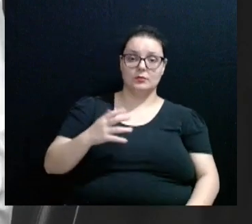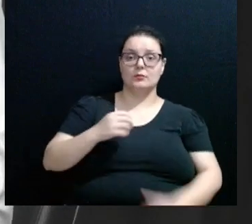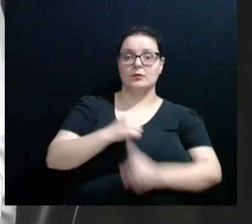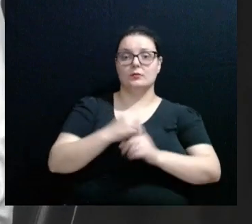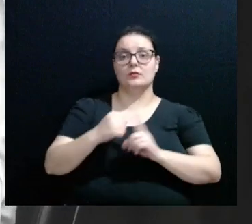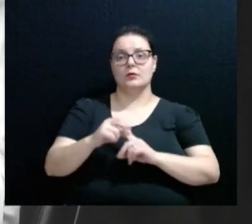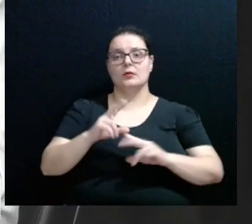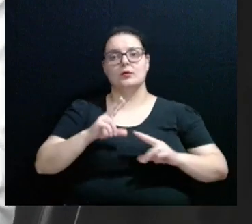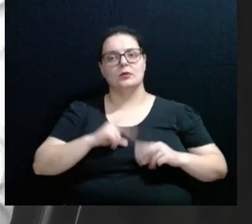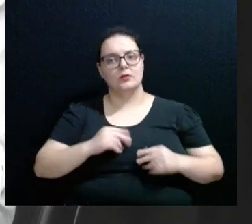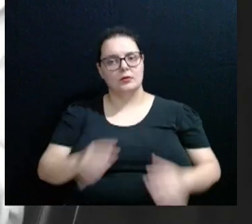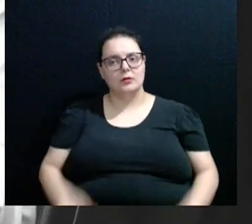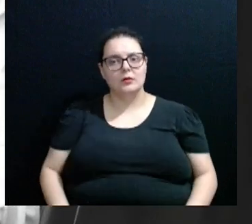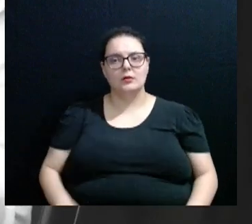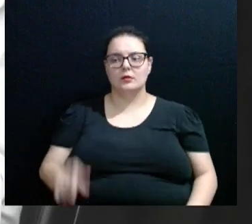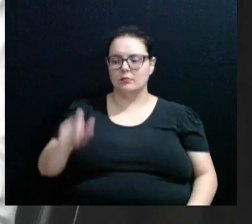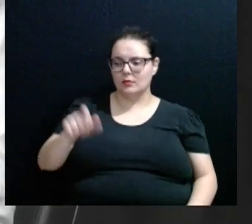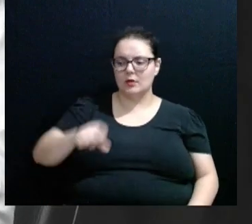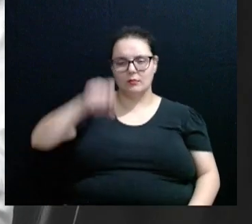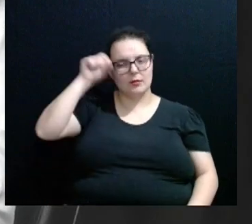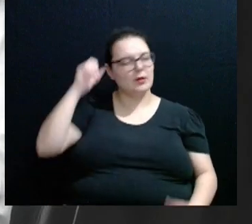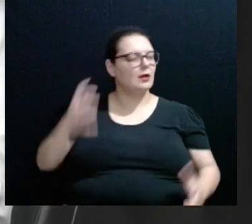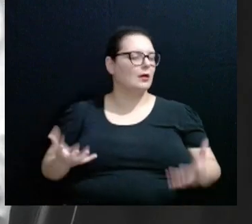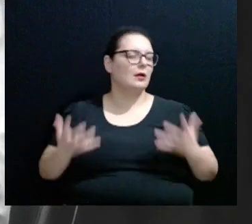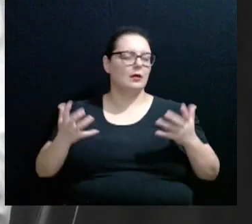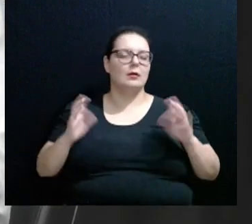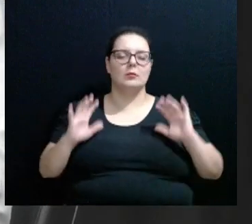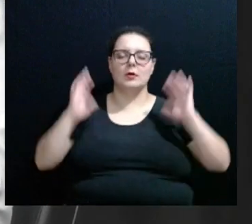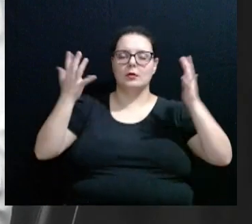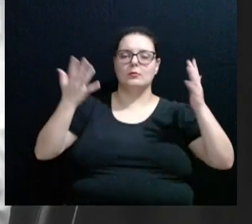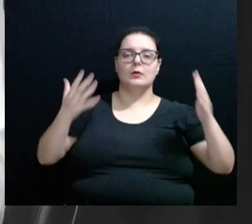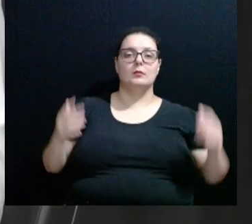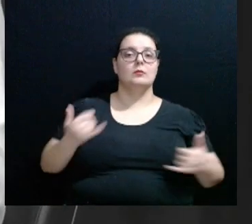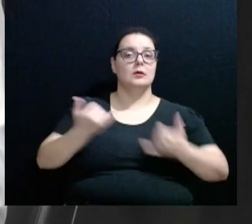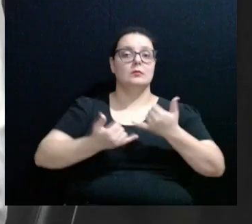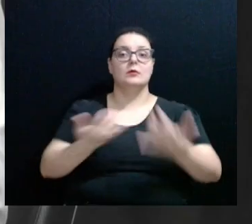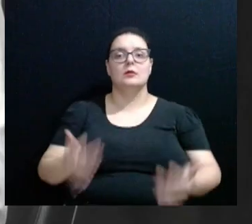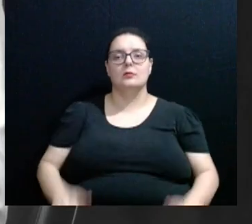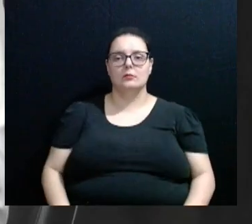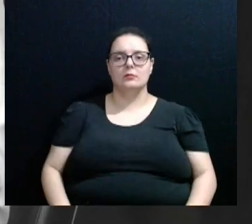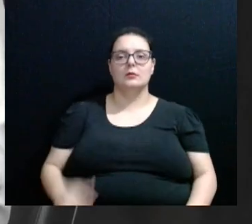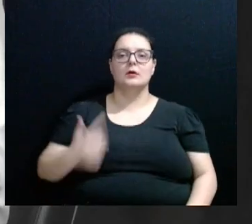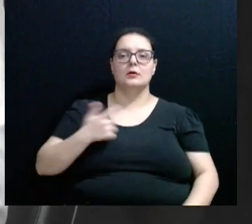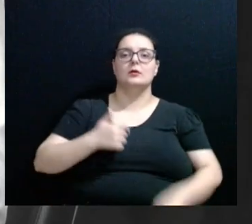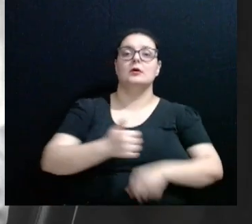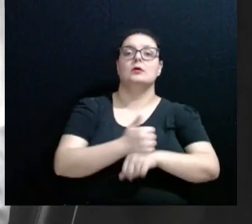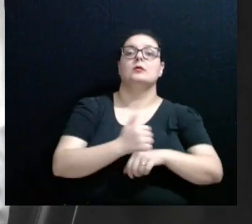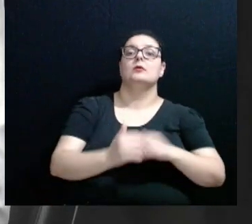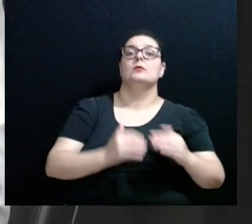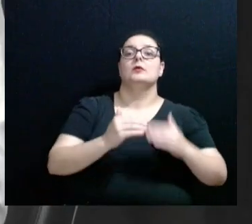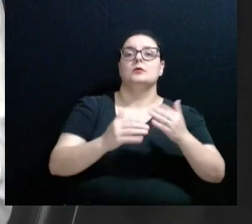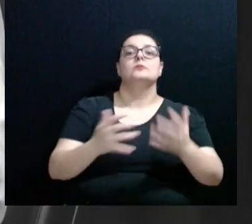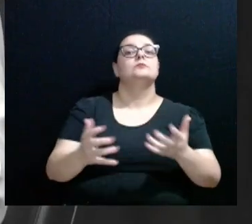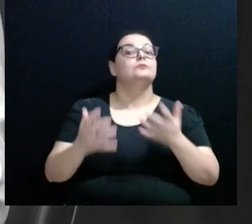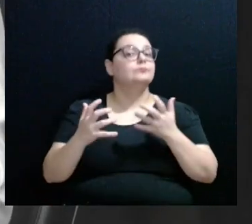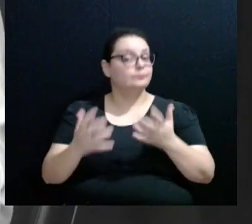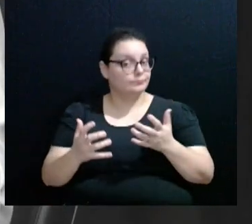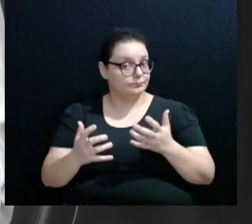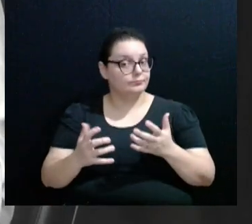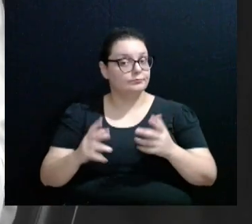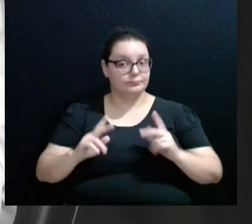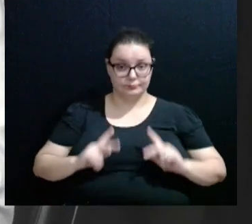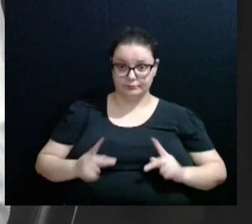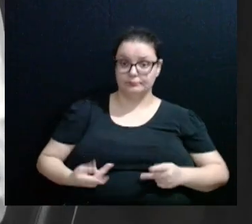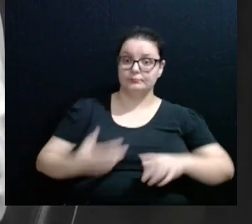pessoa passou no vestibular, quer comemorar, quer brincar, mas a gente está criando profissionais que a gente quer que sejam seres